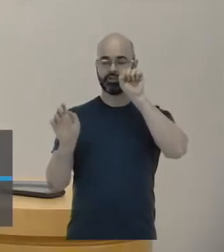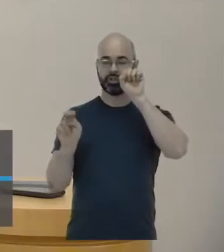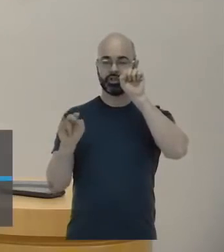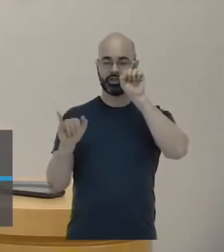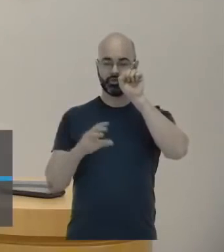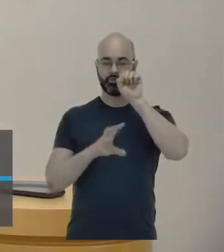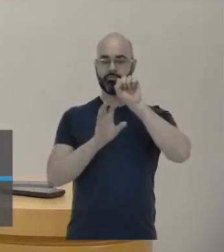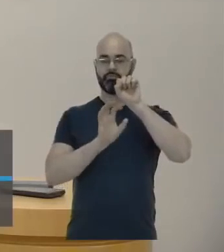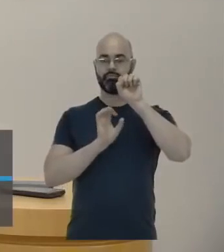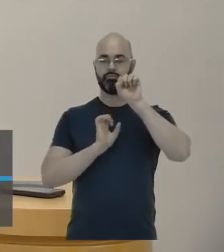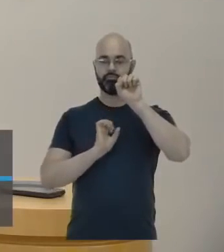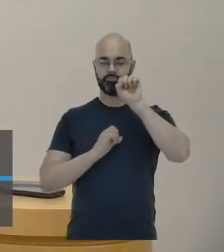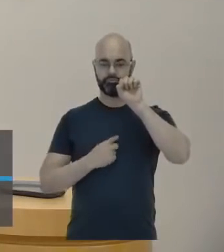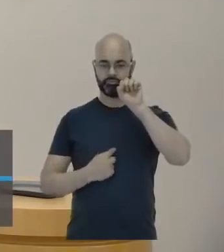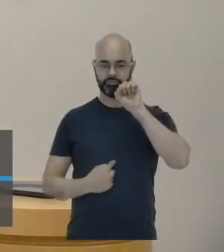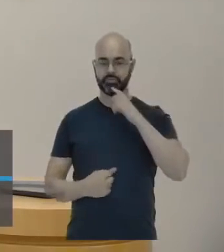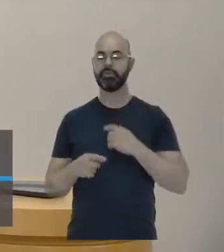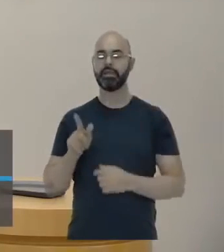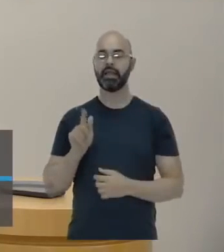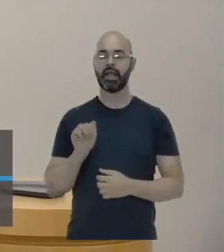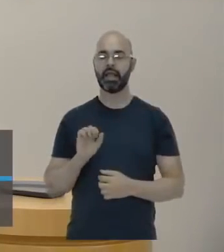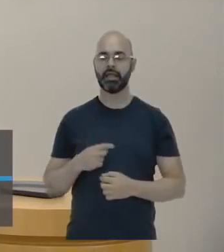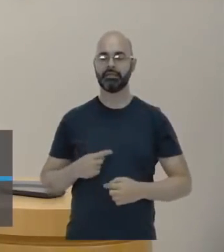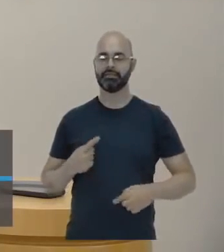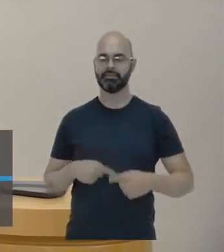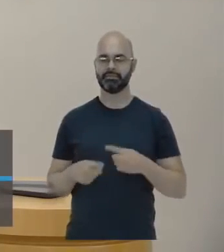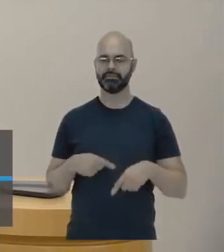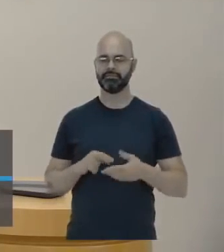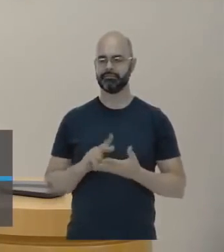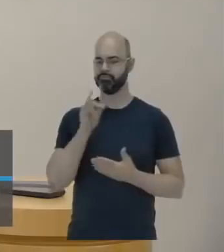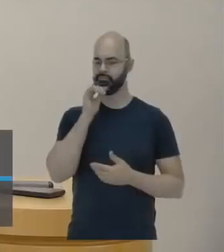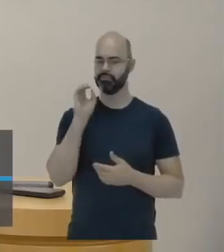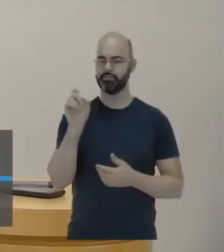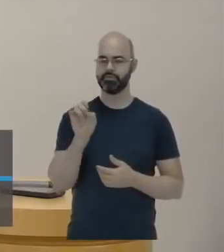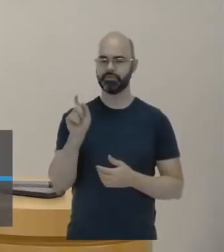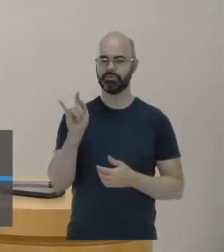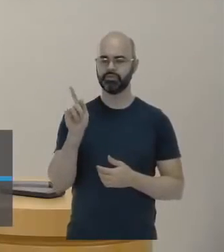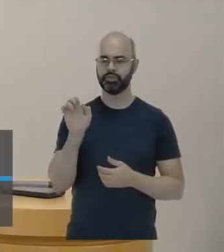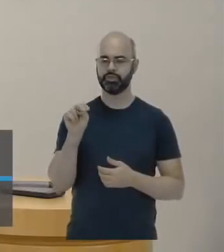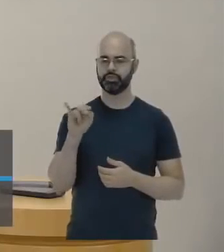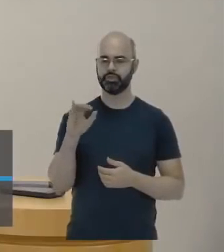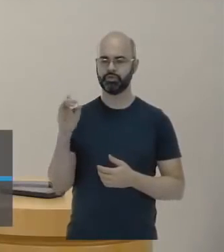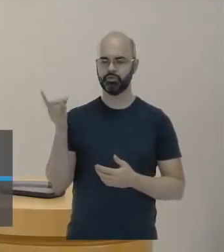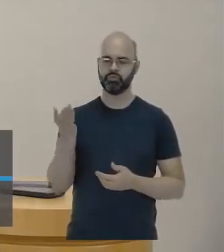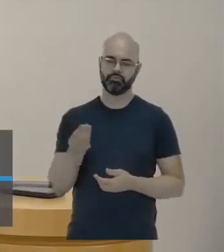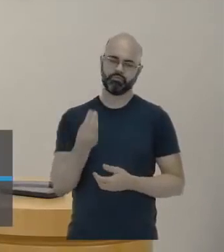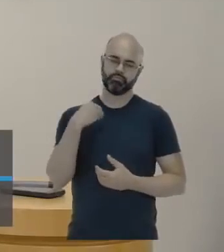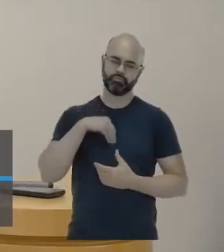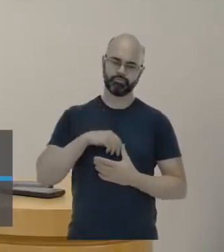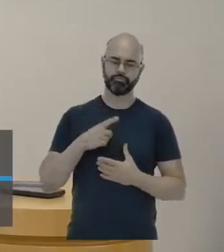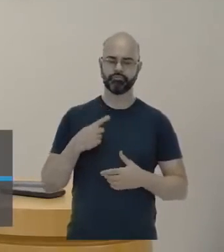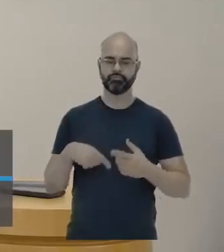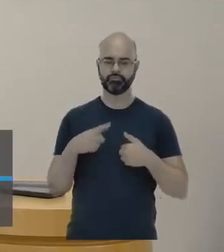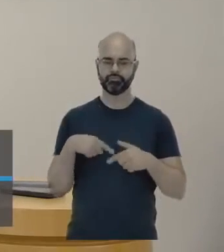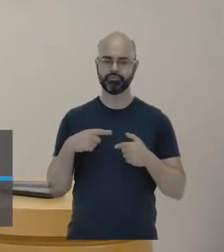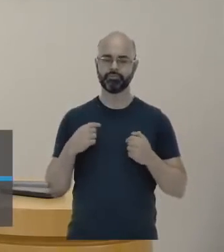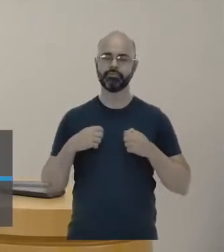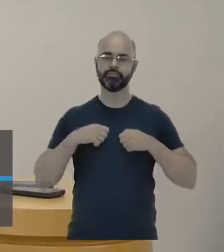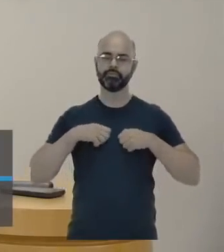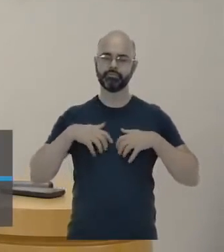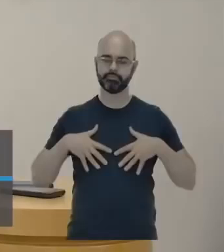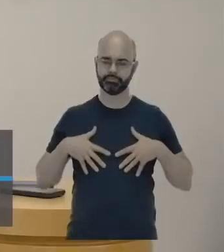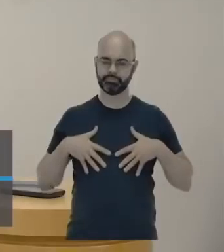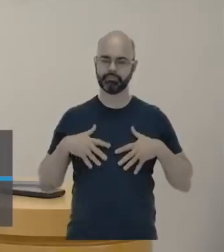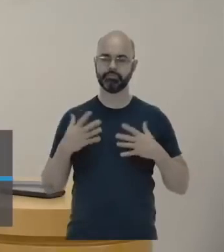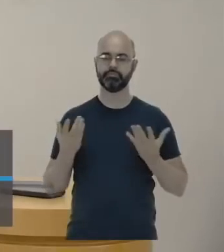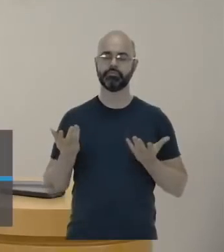ele é uma mistura de vários gases, tá? O gás oxigênio, ele tá aí entre 18%, ele é um pouquinho só do que a gente respira. E aí esse